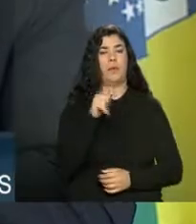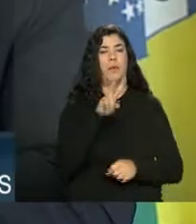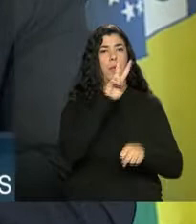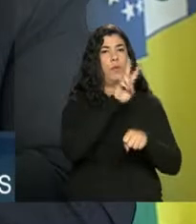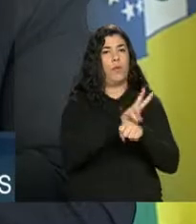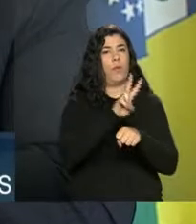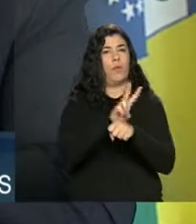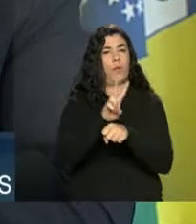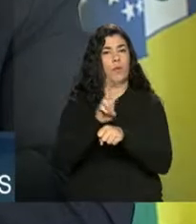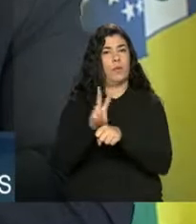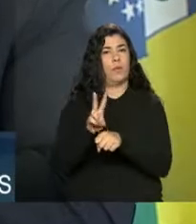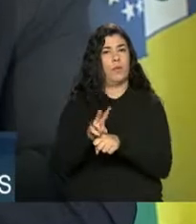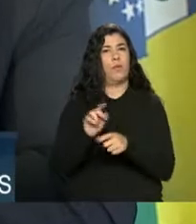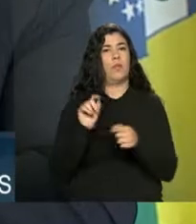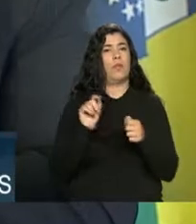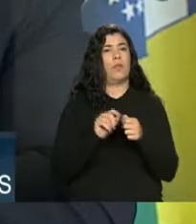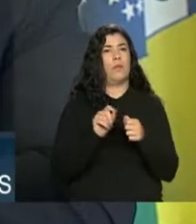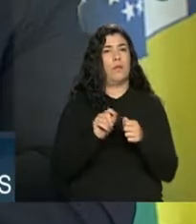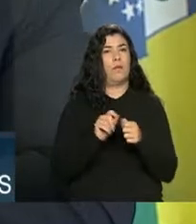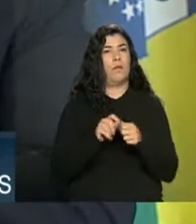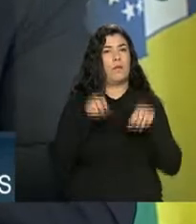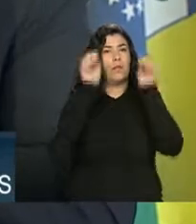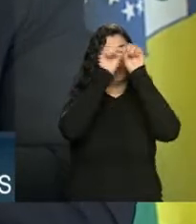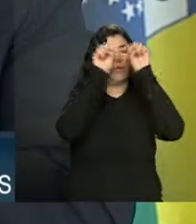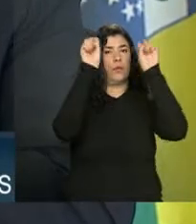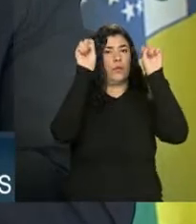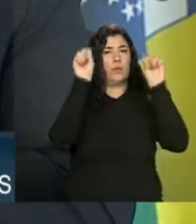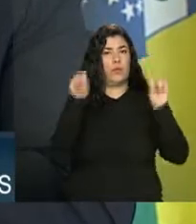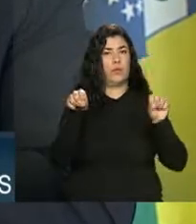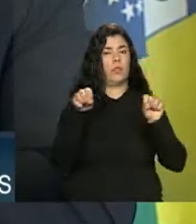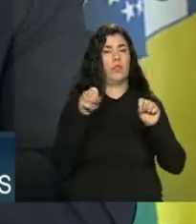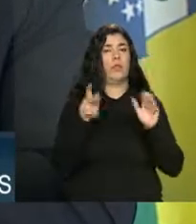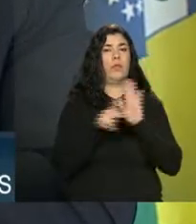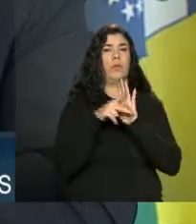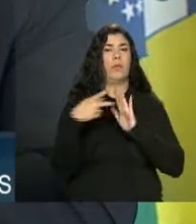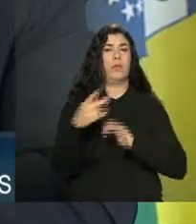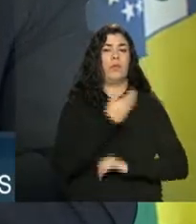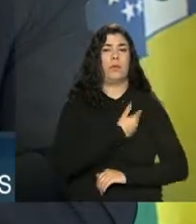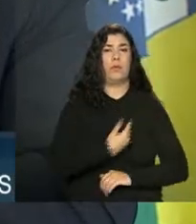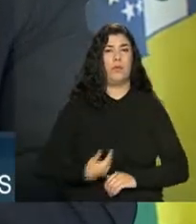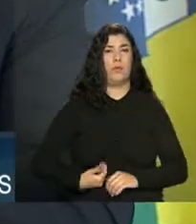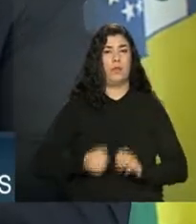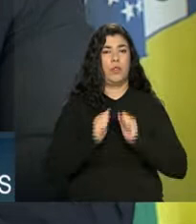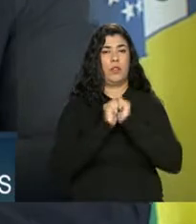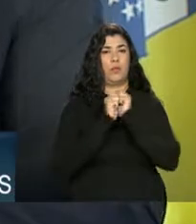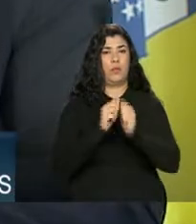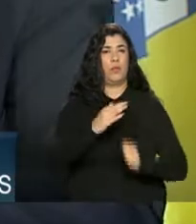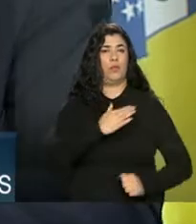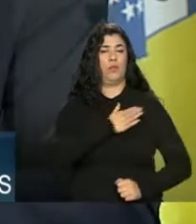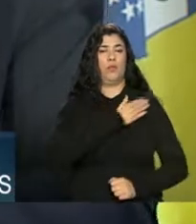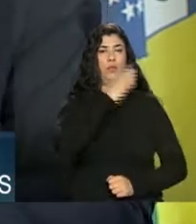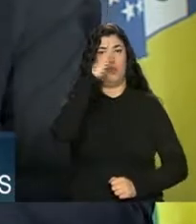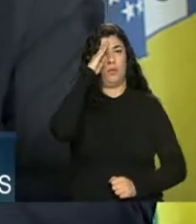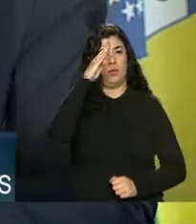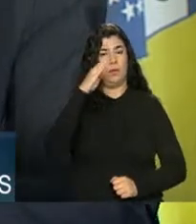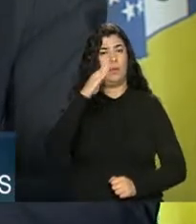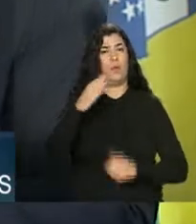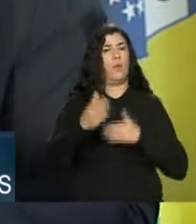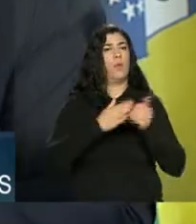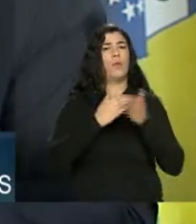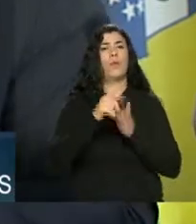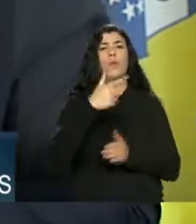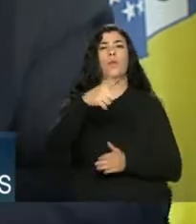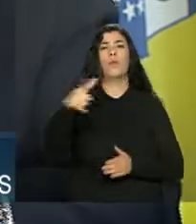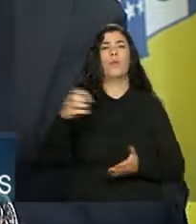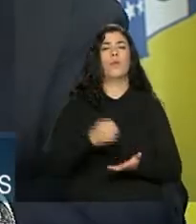controle feito eletronicamente pelo pelo governo federal e pelo exército brasileiro qualquer apoio